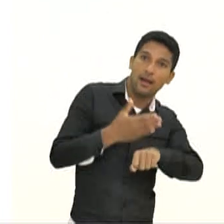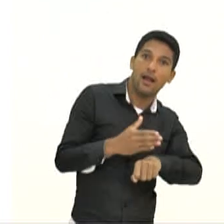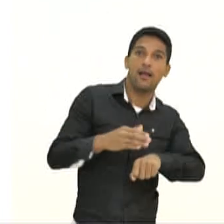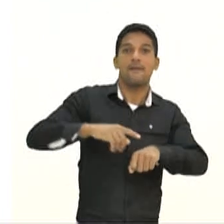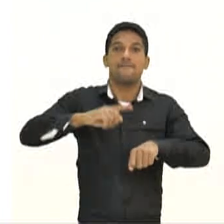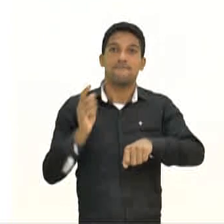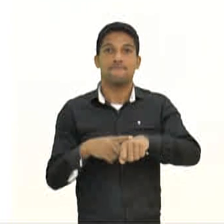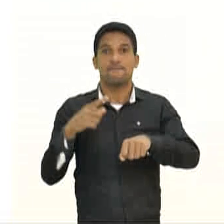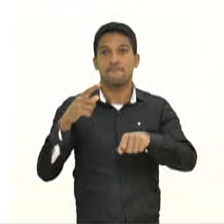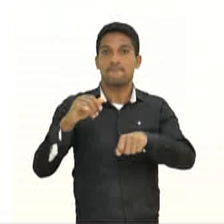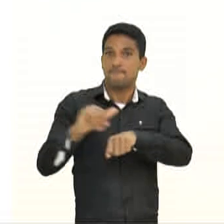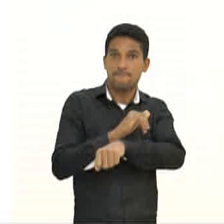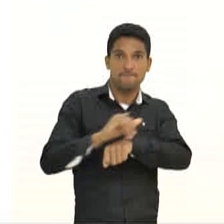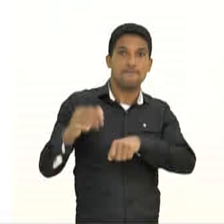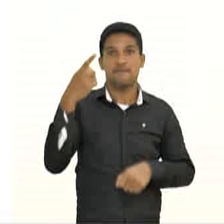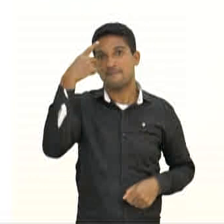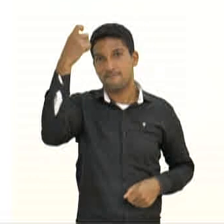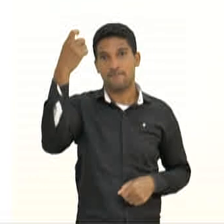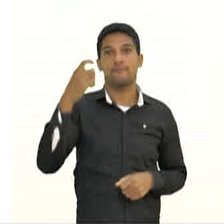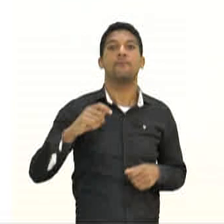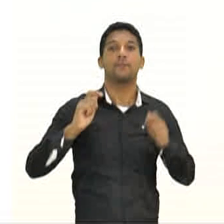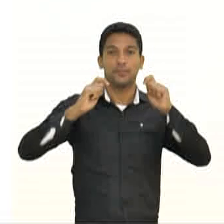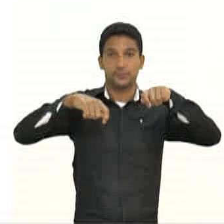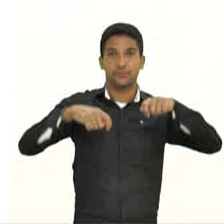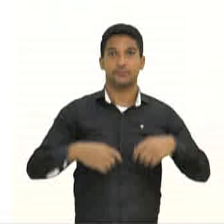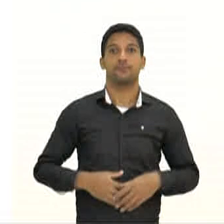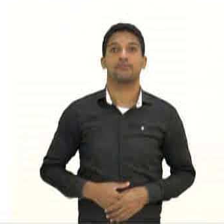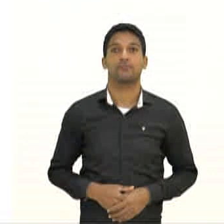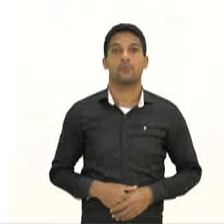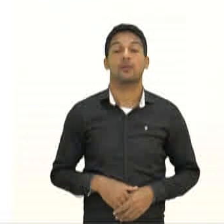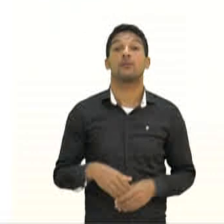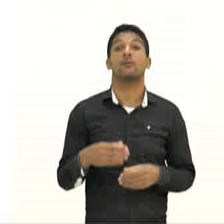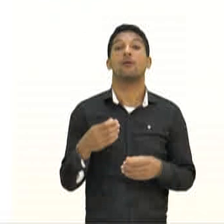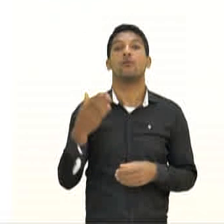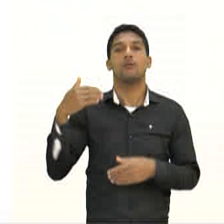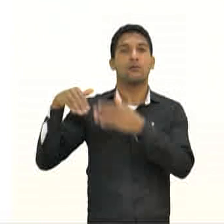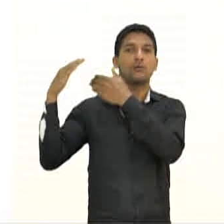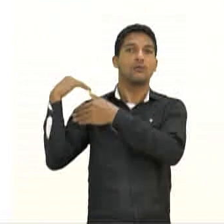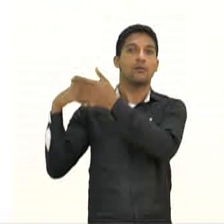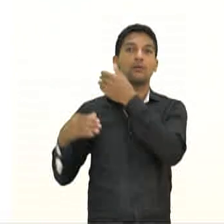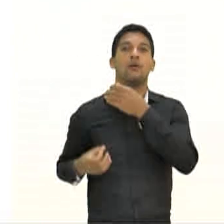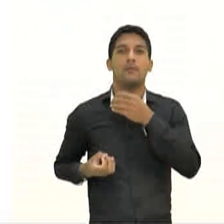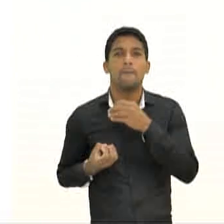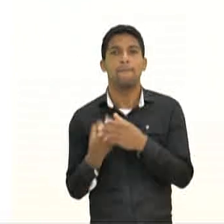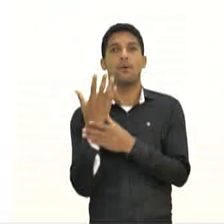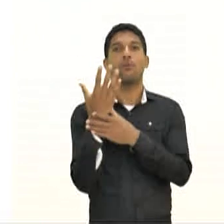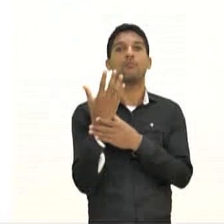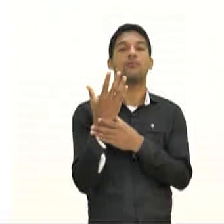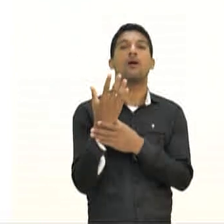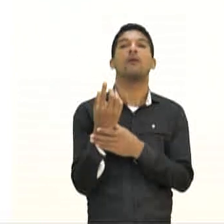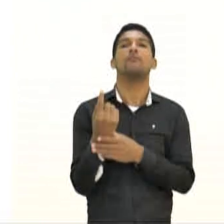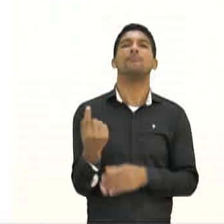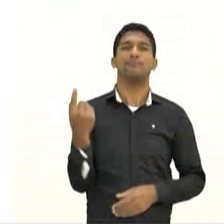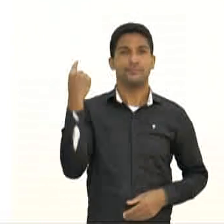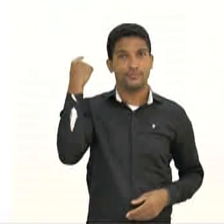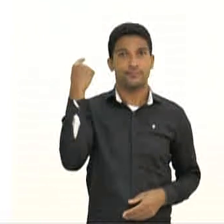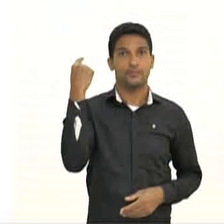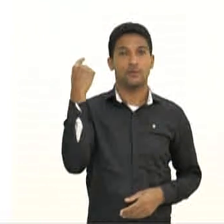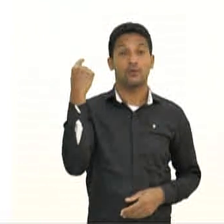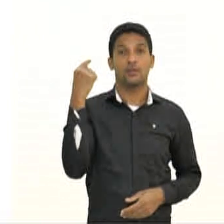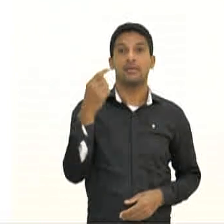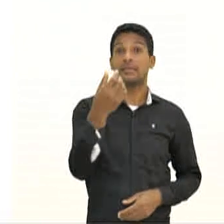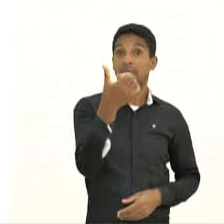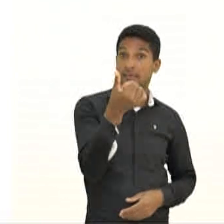da improvisação. Então, a origem dos jogos de improviso se deu em torno de 600 anos antes de